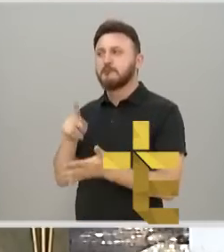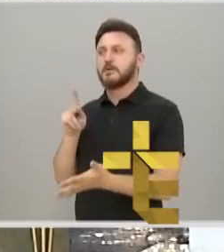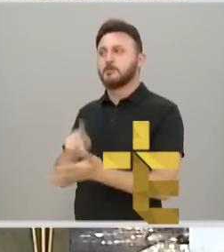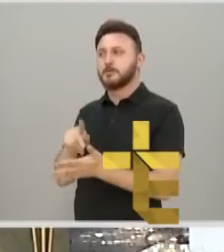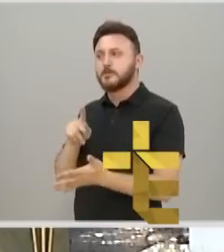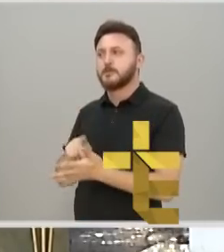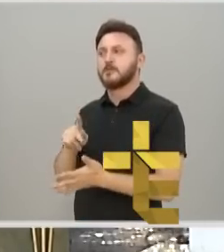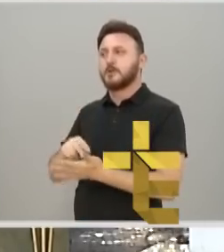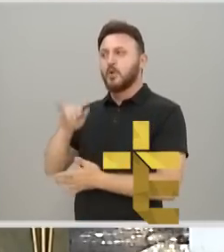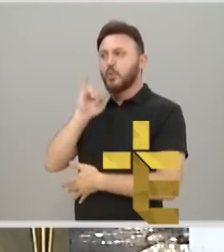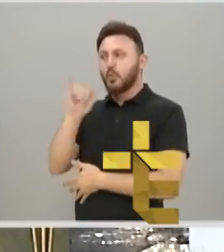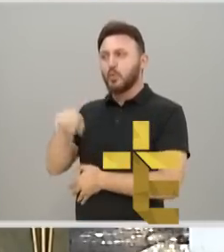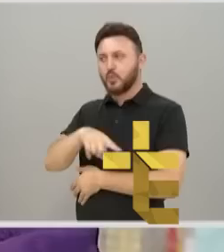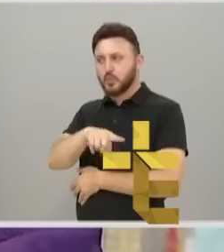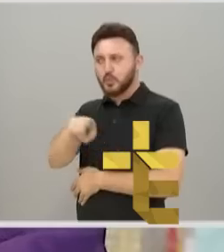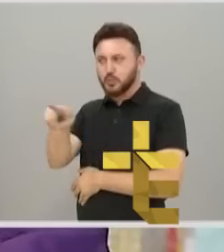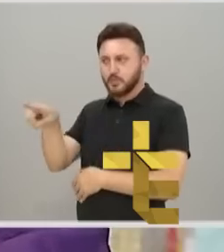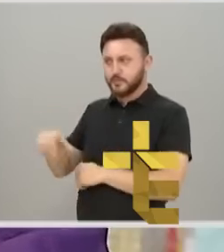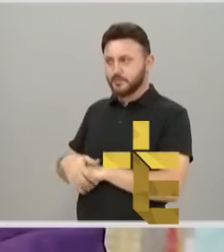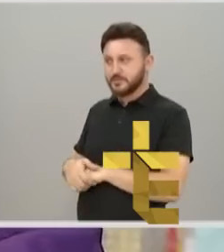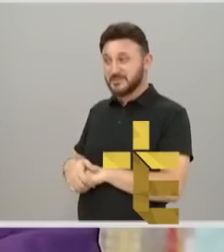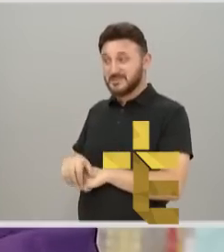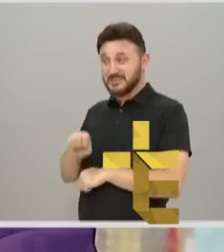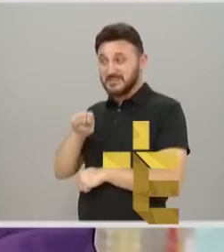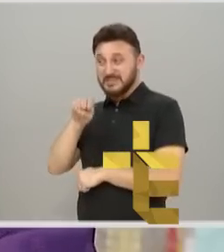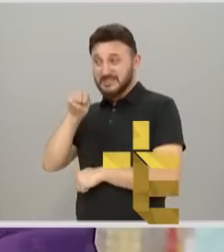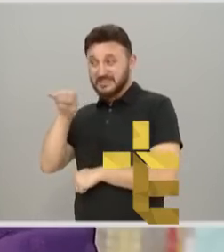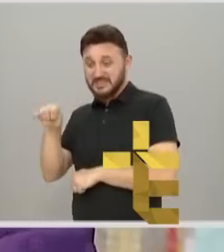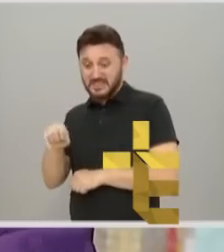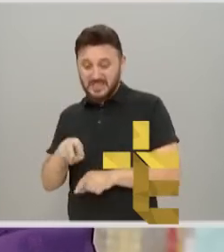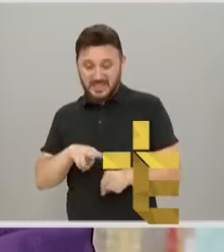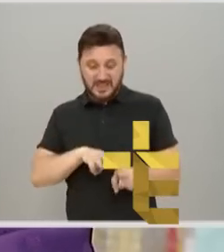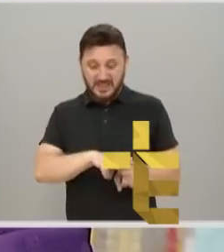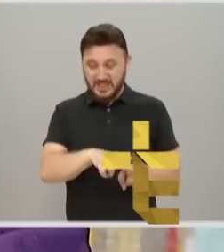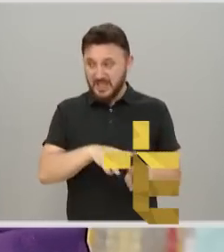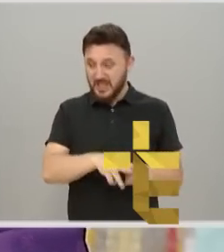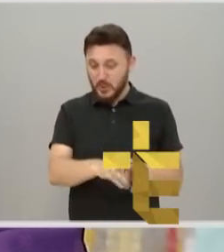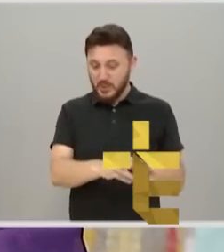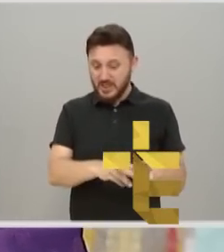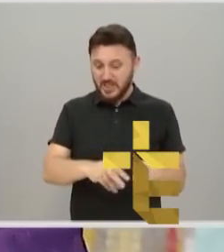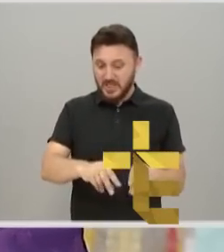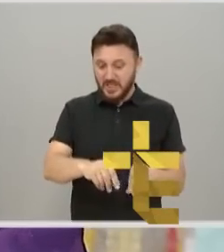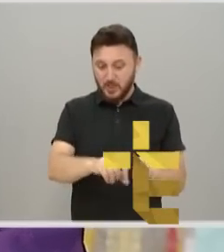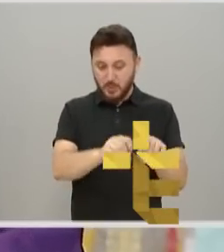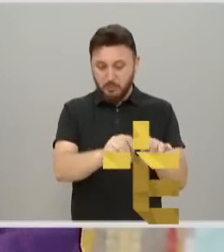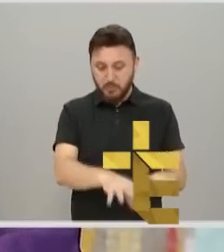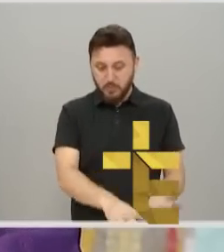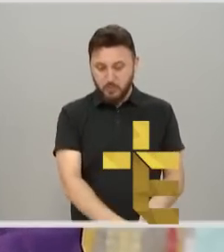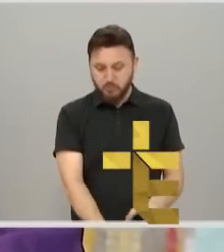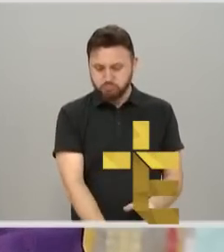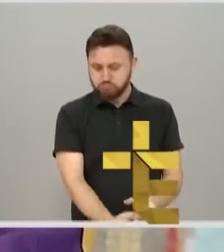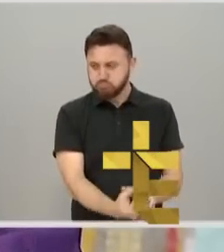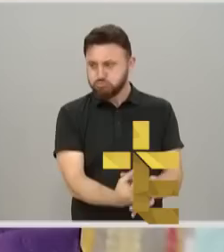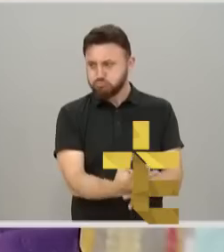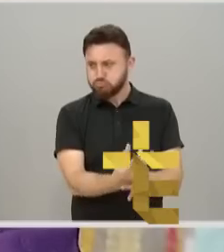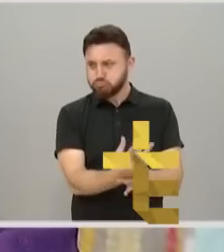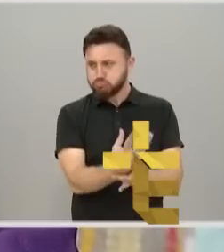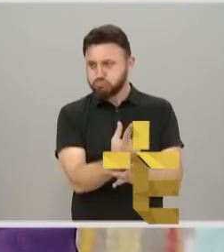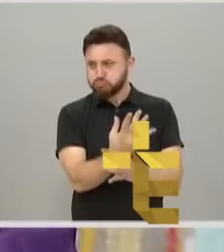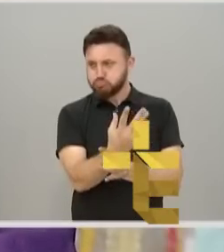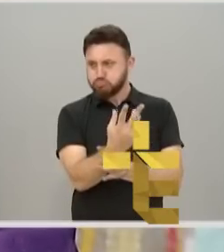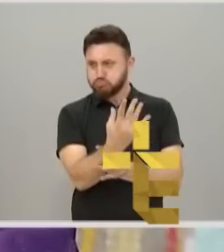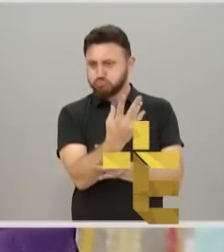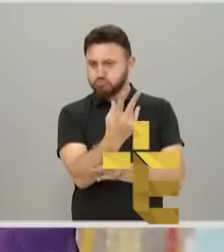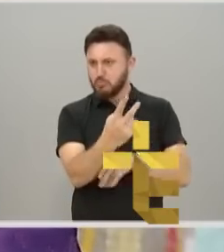Em verdade vos digo, se o grão de trigo que cai na terra não morre, ele